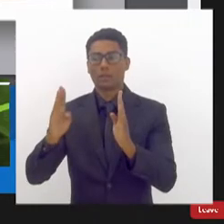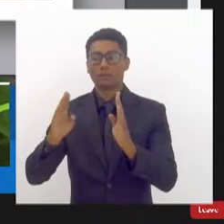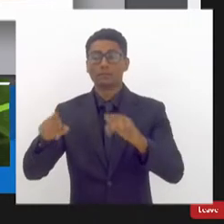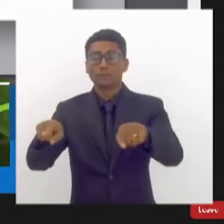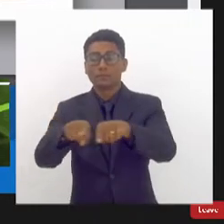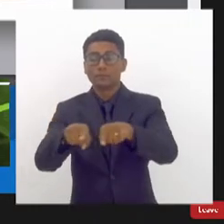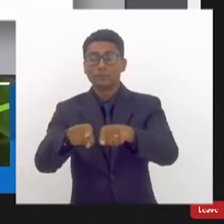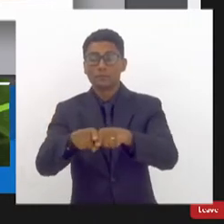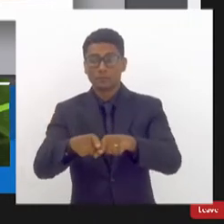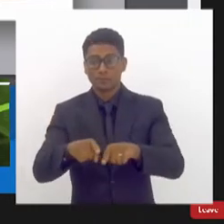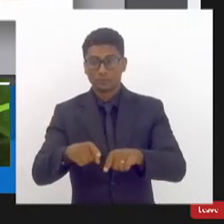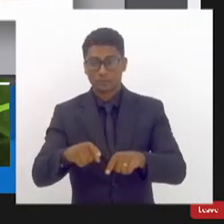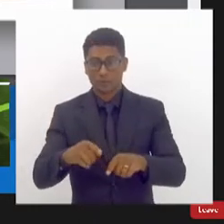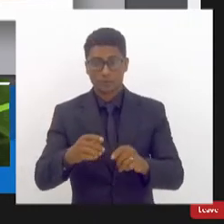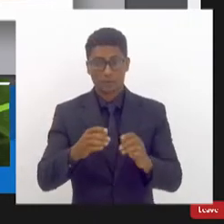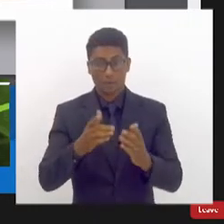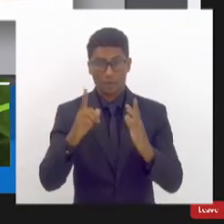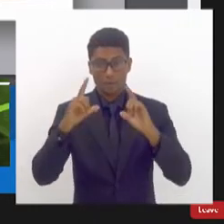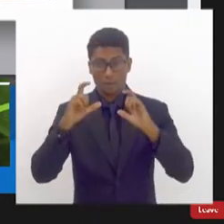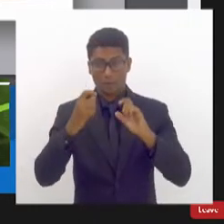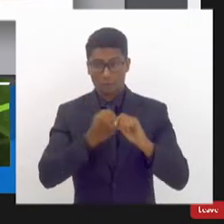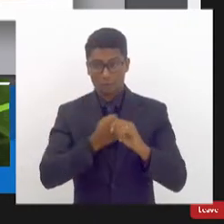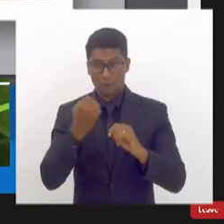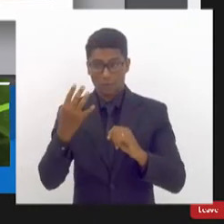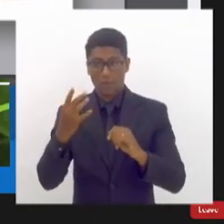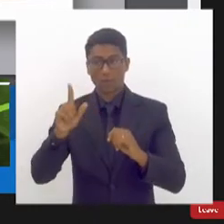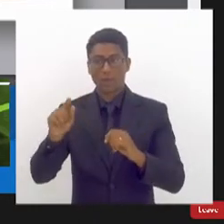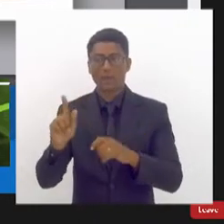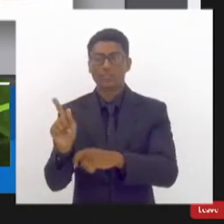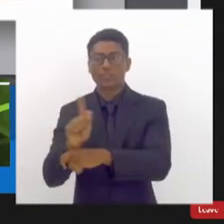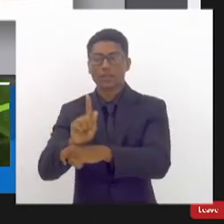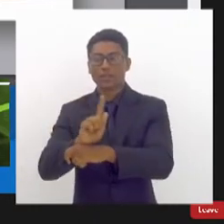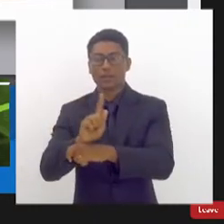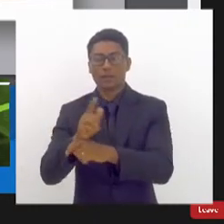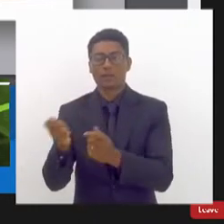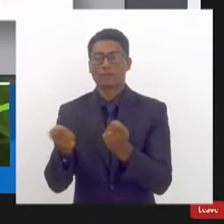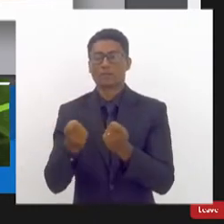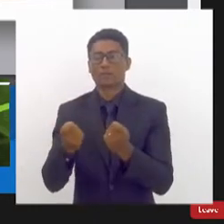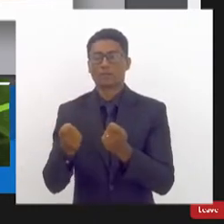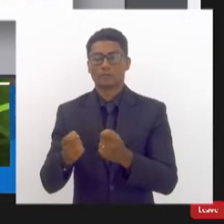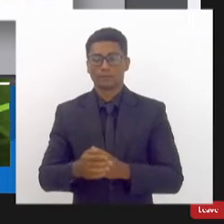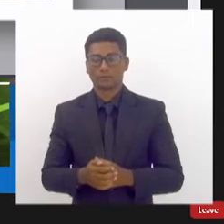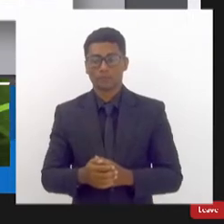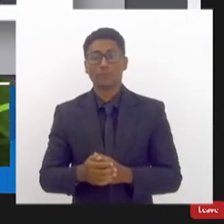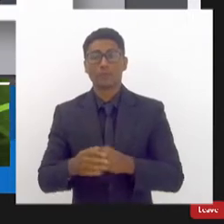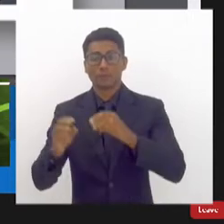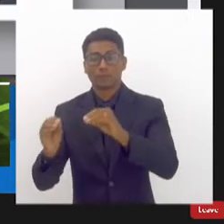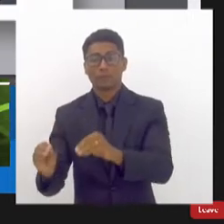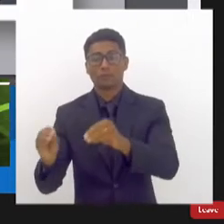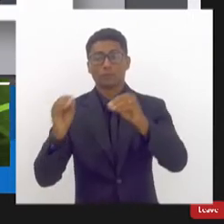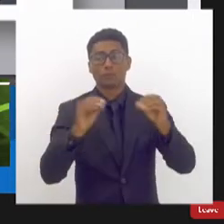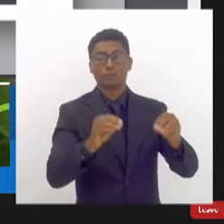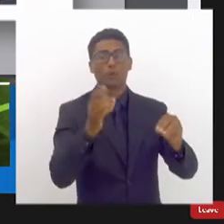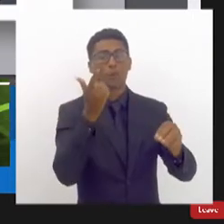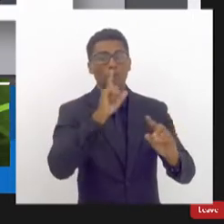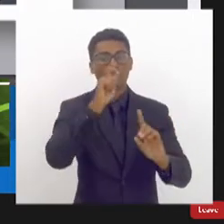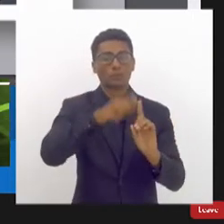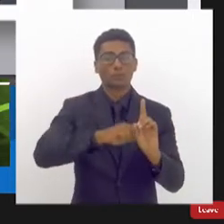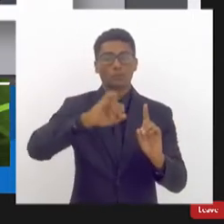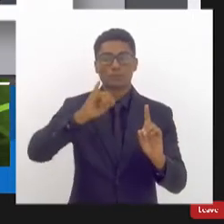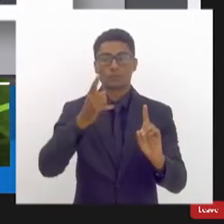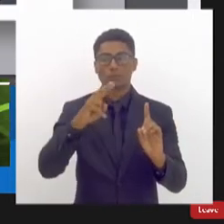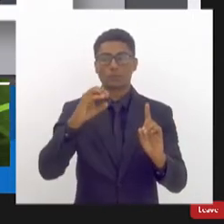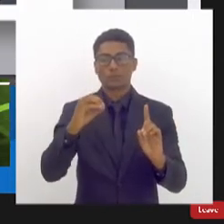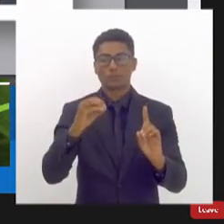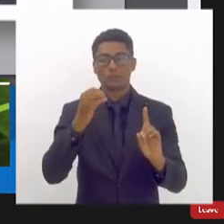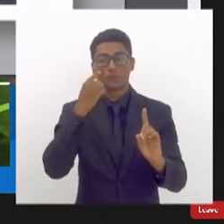de gestão da assessoria administrativa. Tá? A gente consegue fazer a mudança em julho. Pode passar, por gentileza. Essa é a